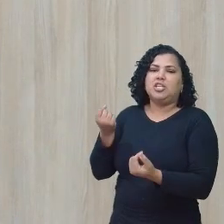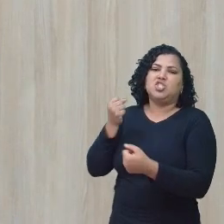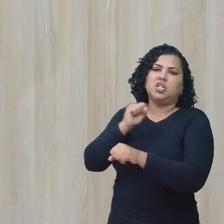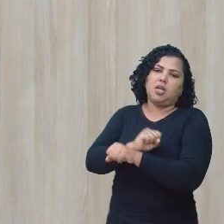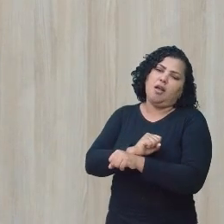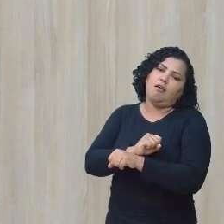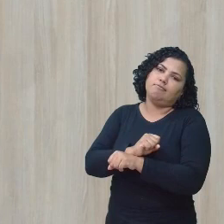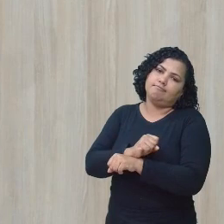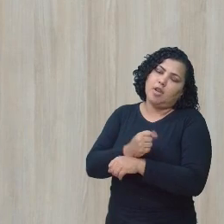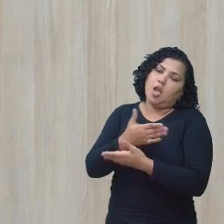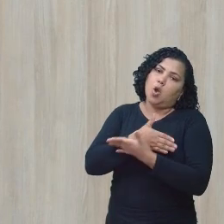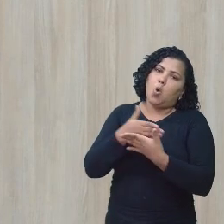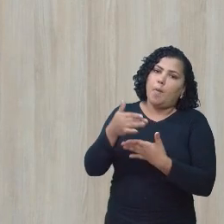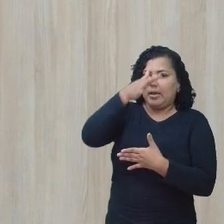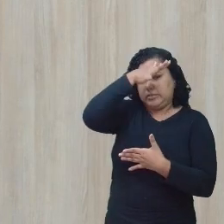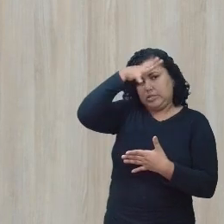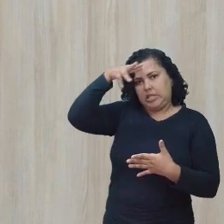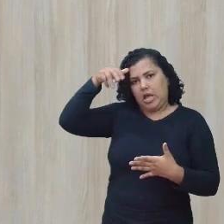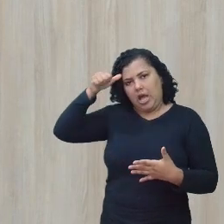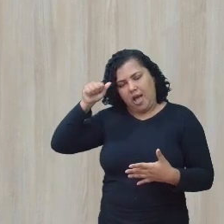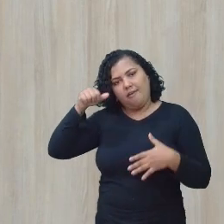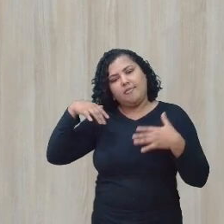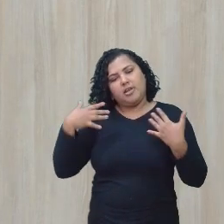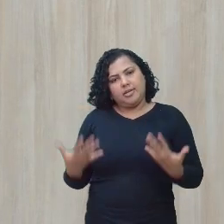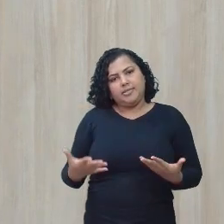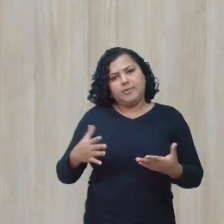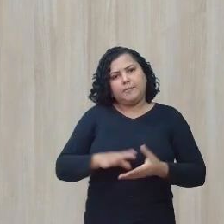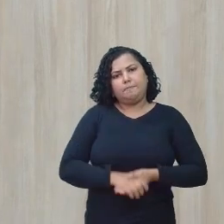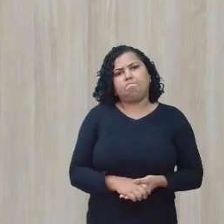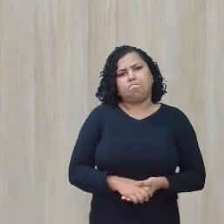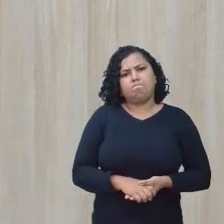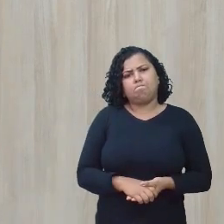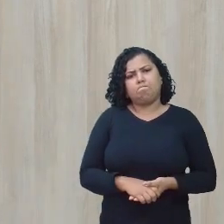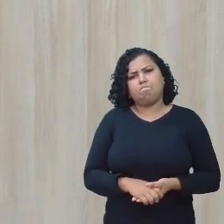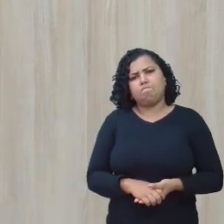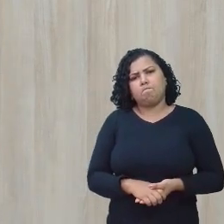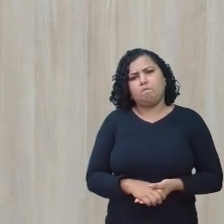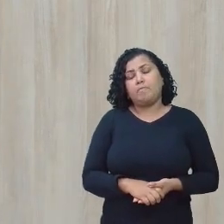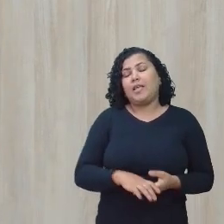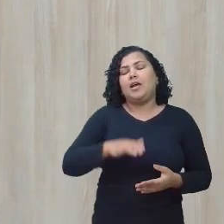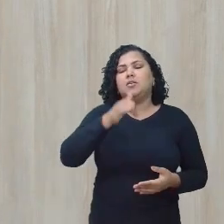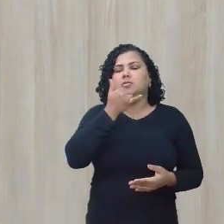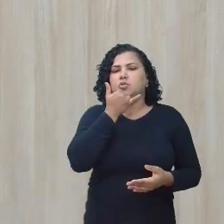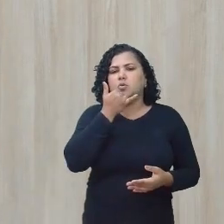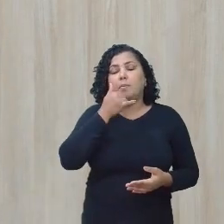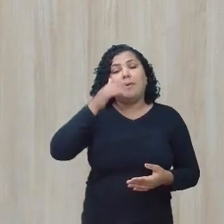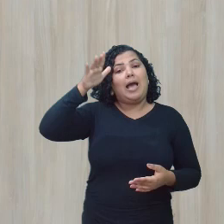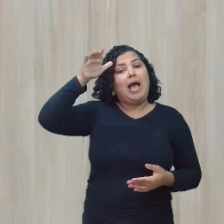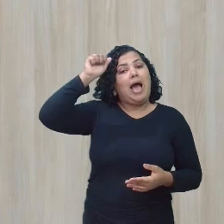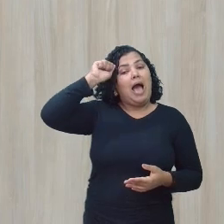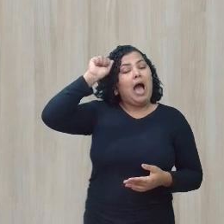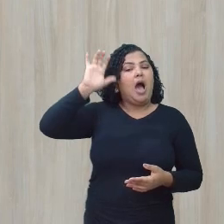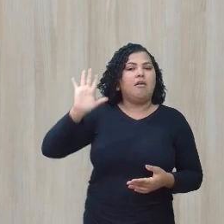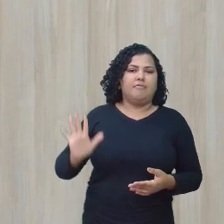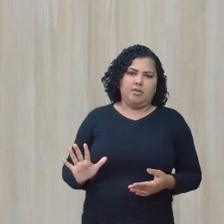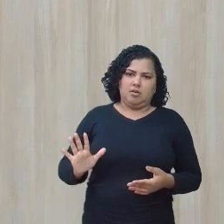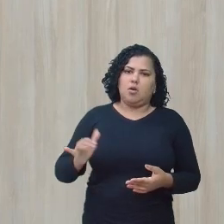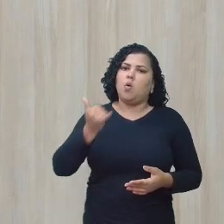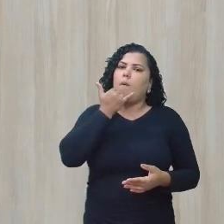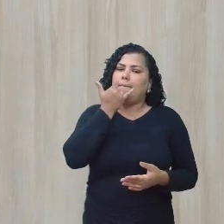da África. Então, isso seria uma explicação, né, para, né, a implementação da mão de